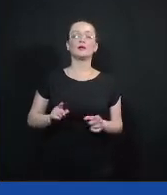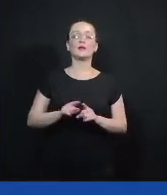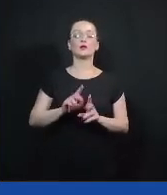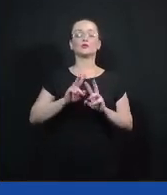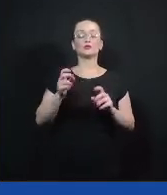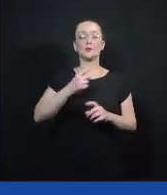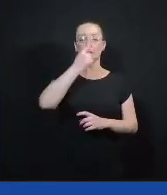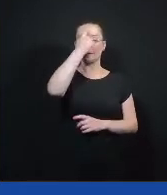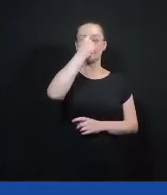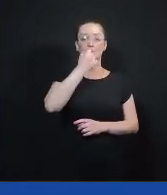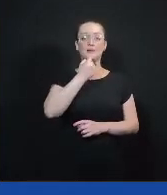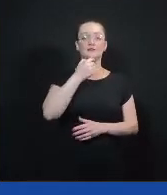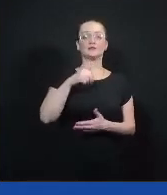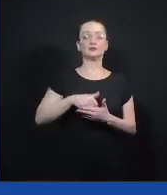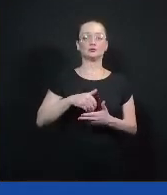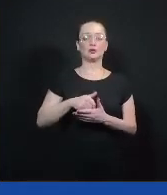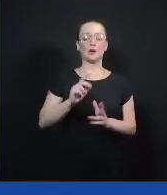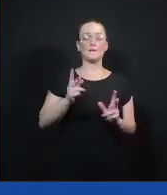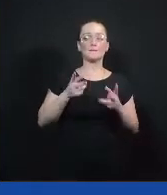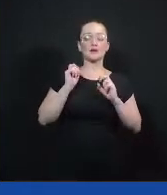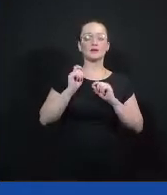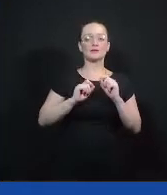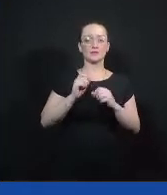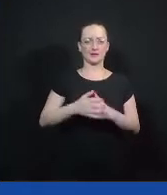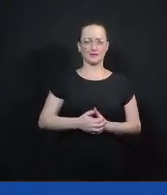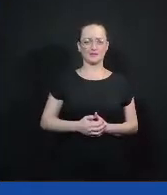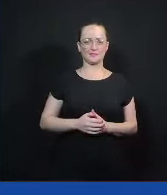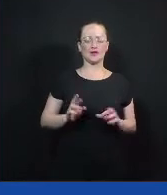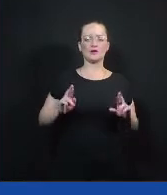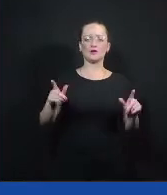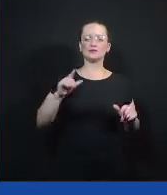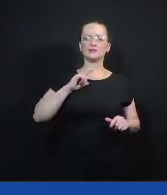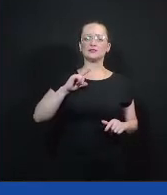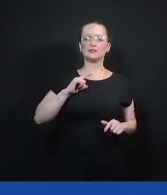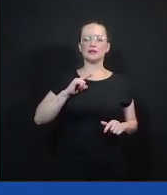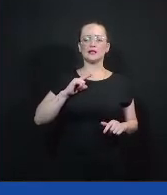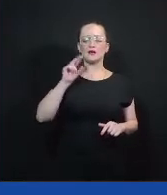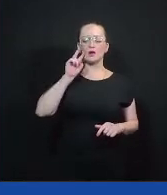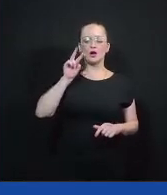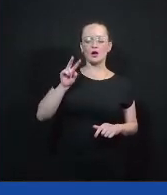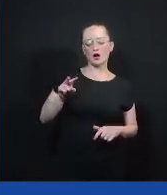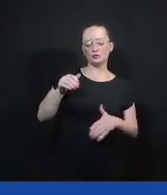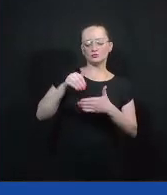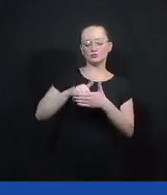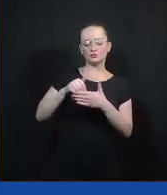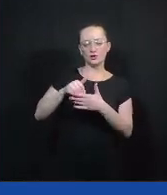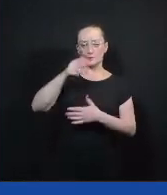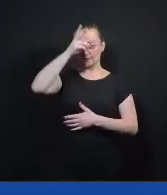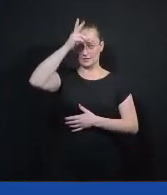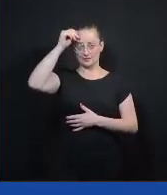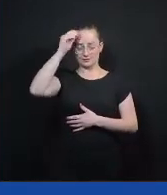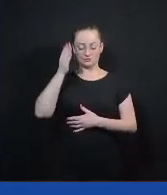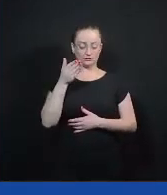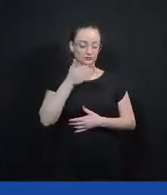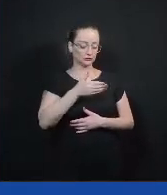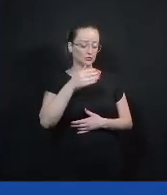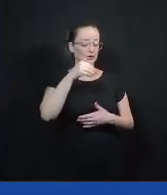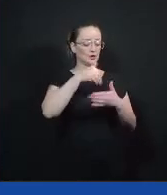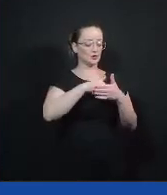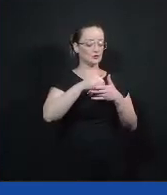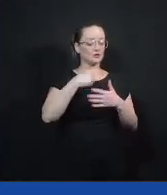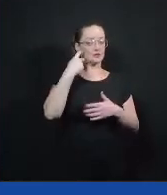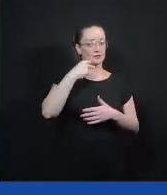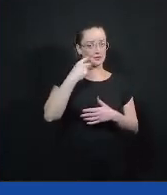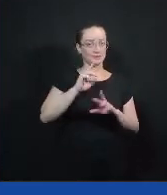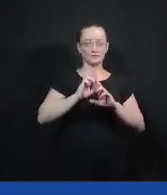das candidaturas, né? A gente percebe uma diferença quando a gente olha para os candidatos a prefeito e para os candidatos a vereador.